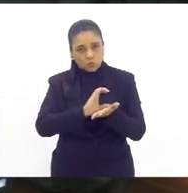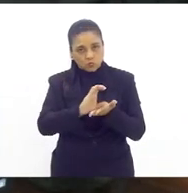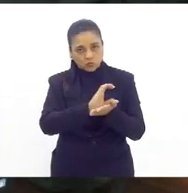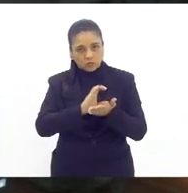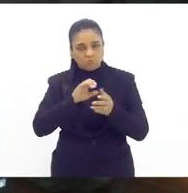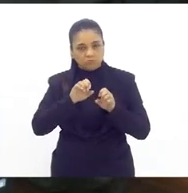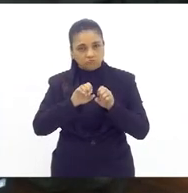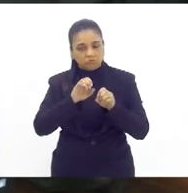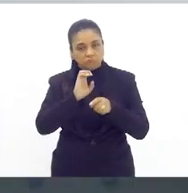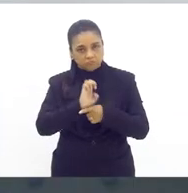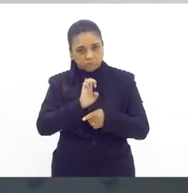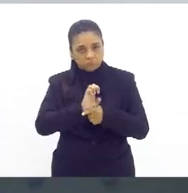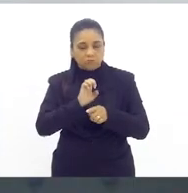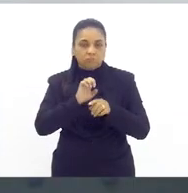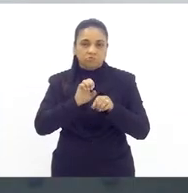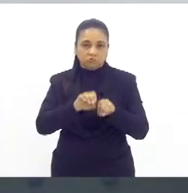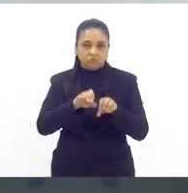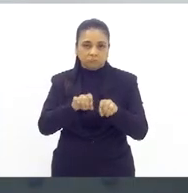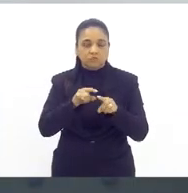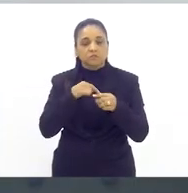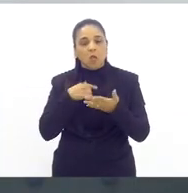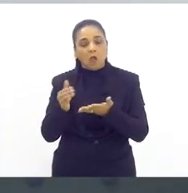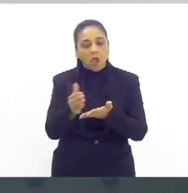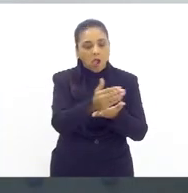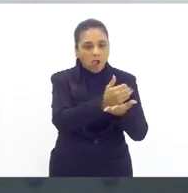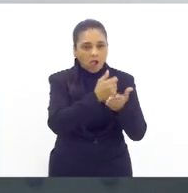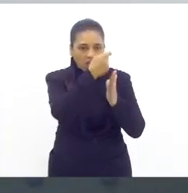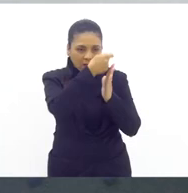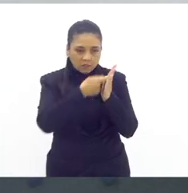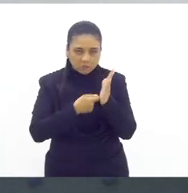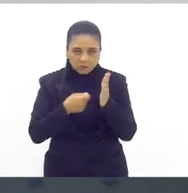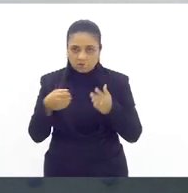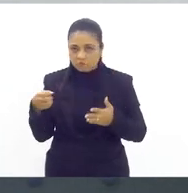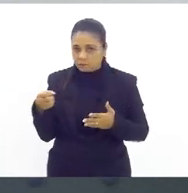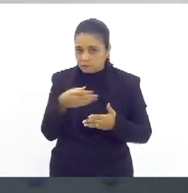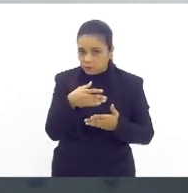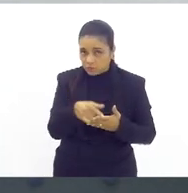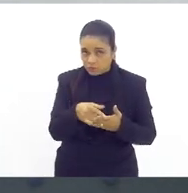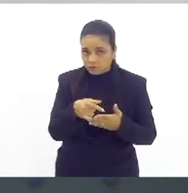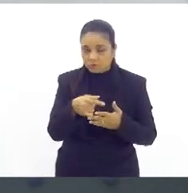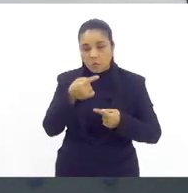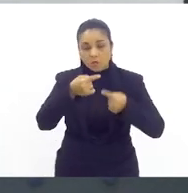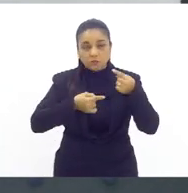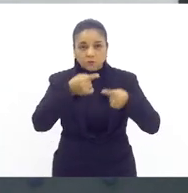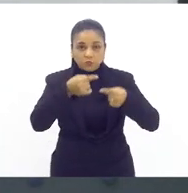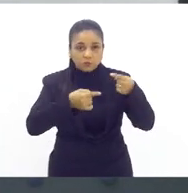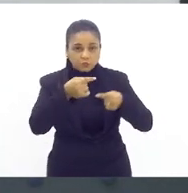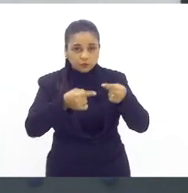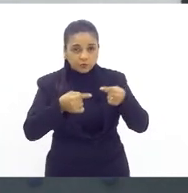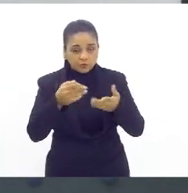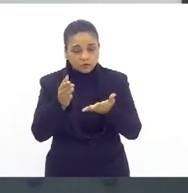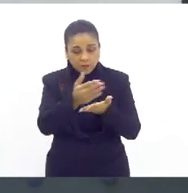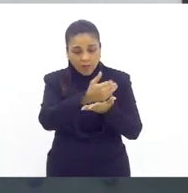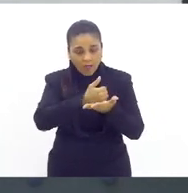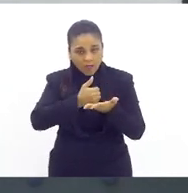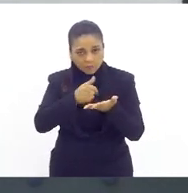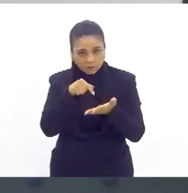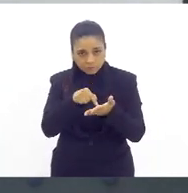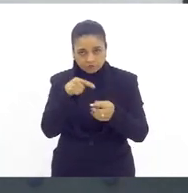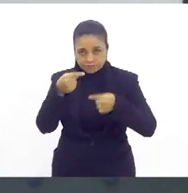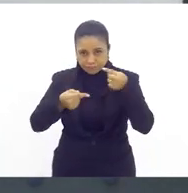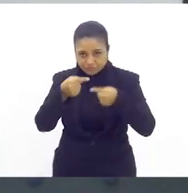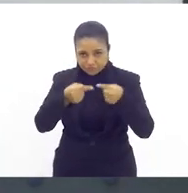trouxessem relatórios contendo indicadores educacionais recentes para que a gente possa discutir também em cima de dados e